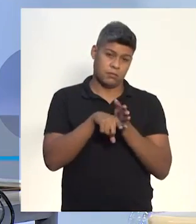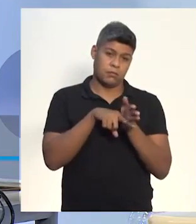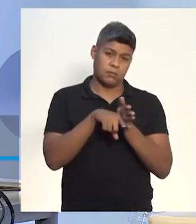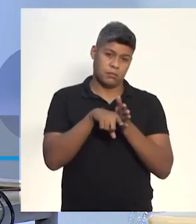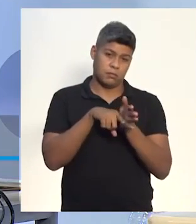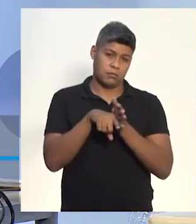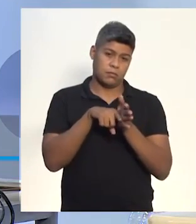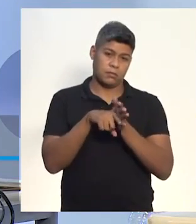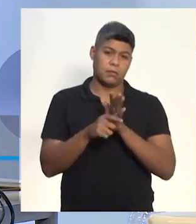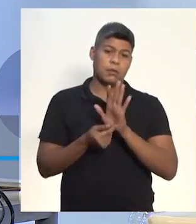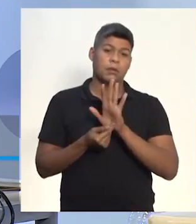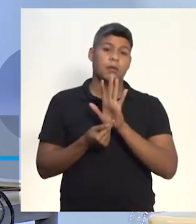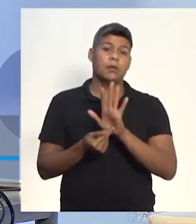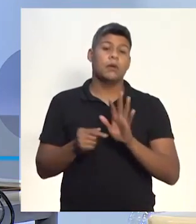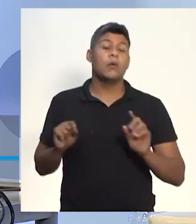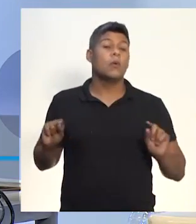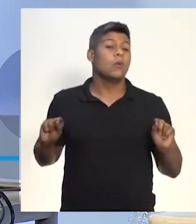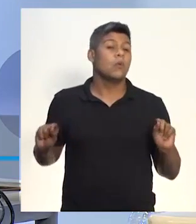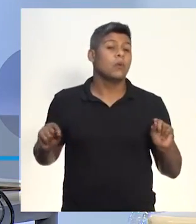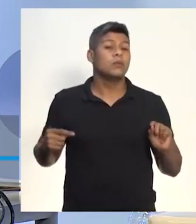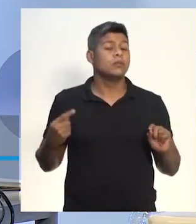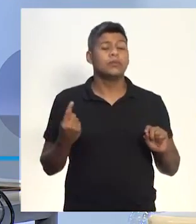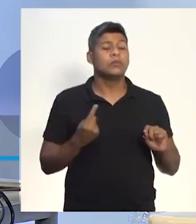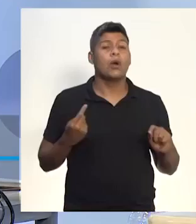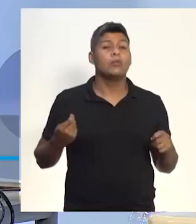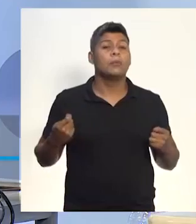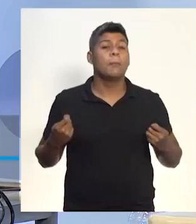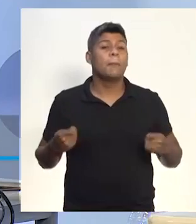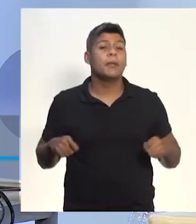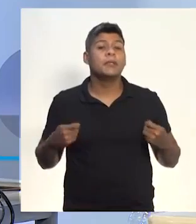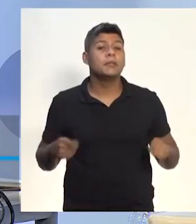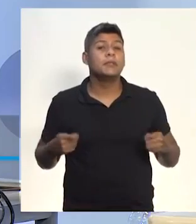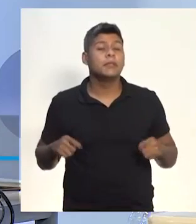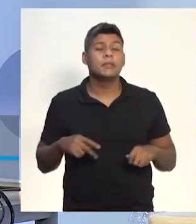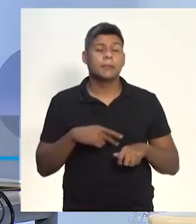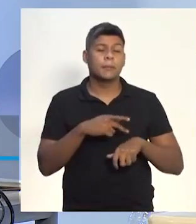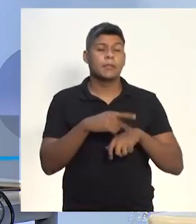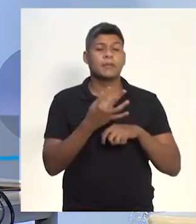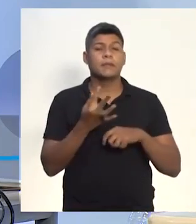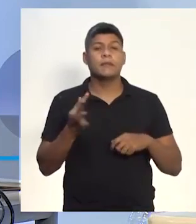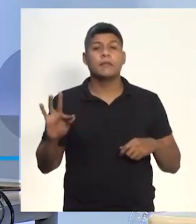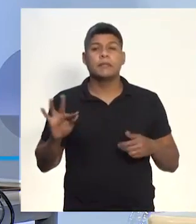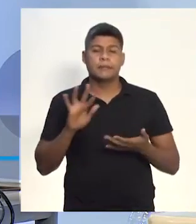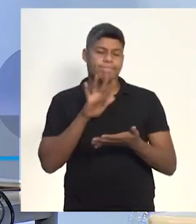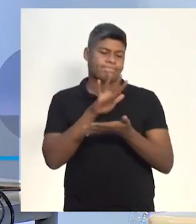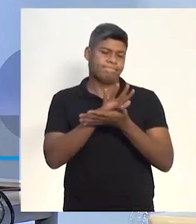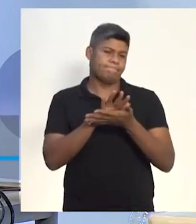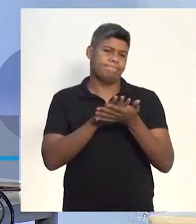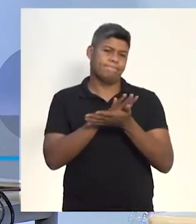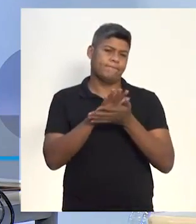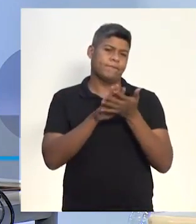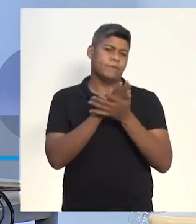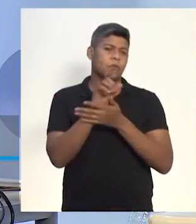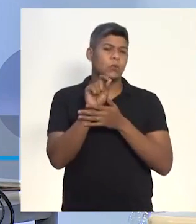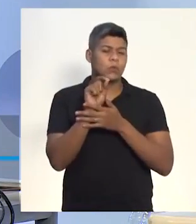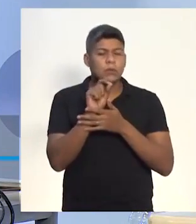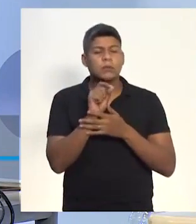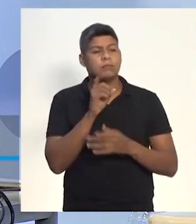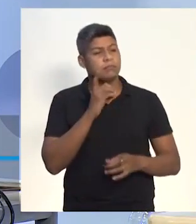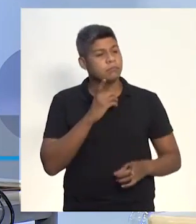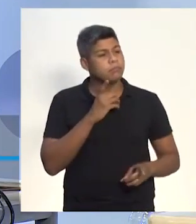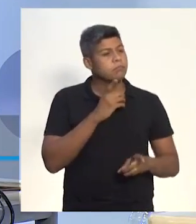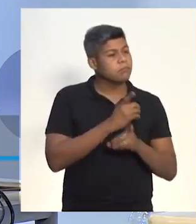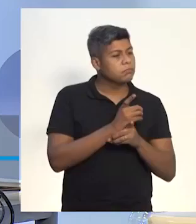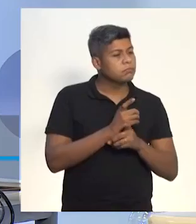nos revelar que a gente nem precisa ir para a França do 19 para nos